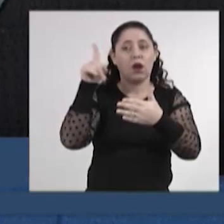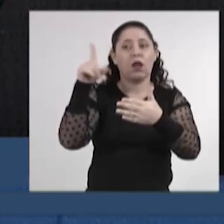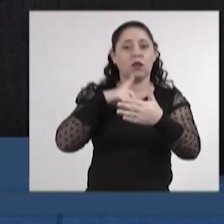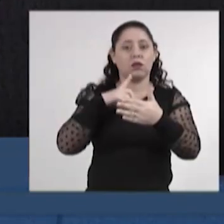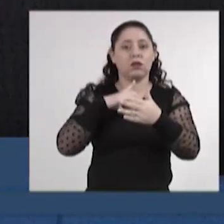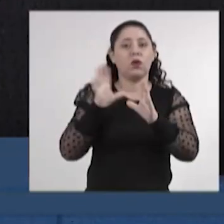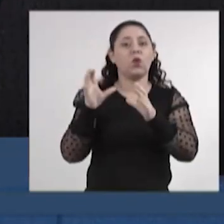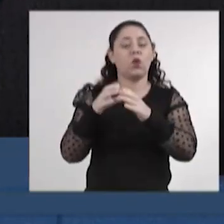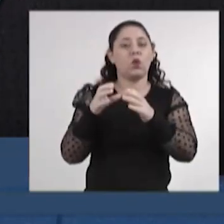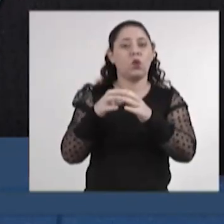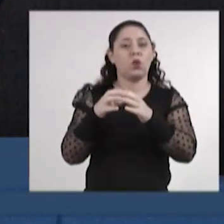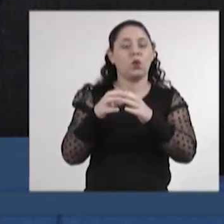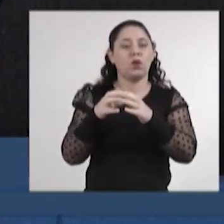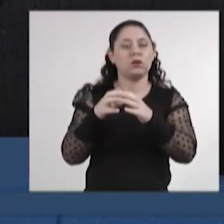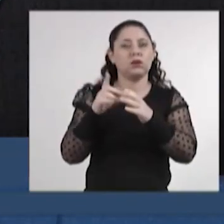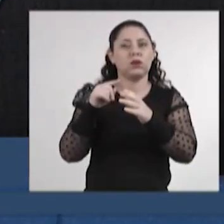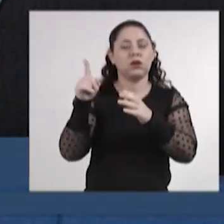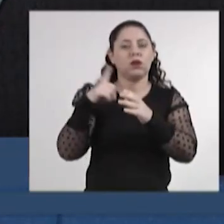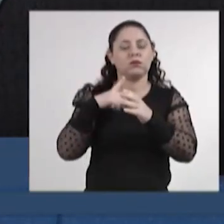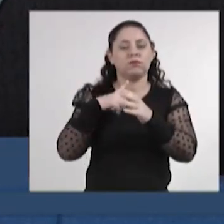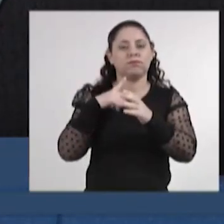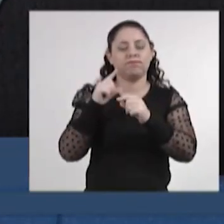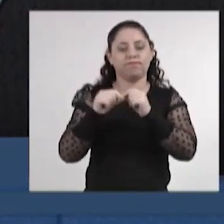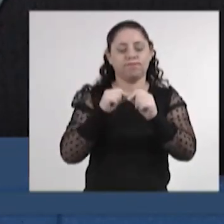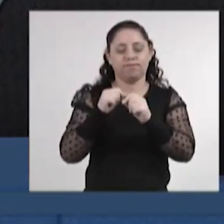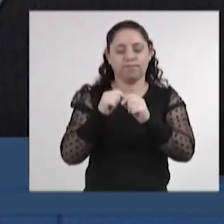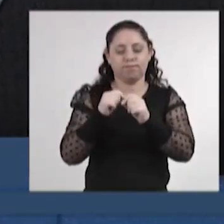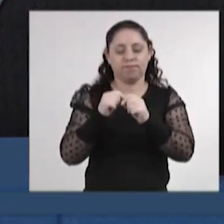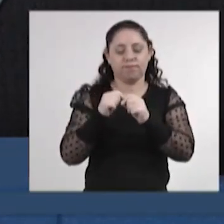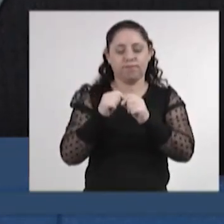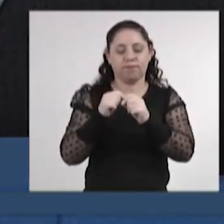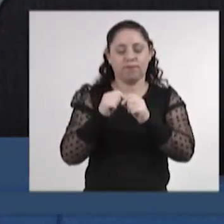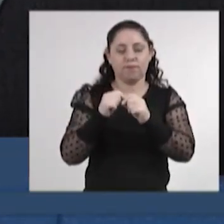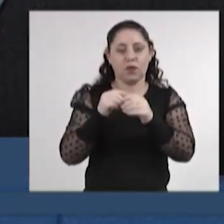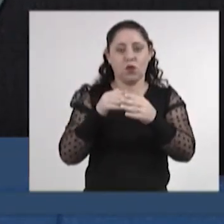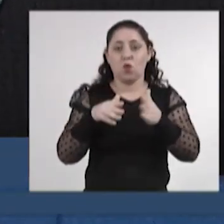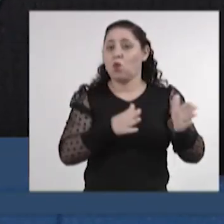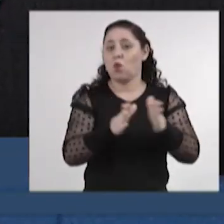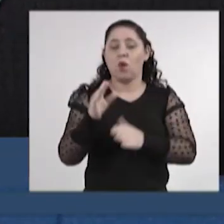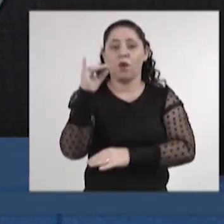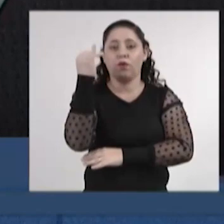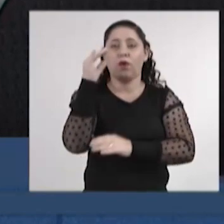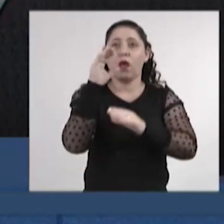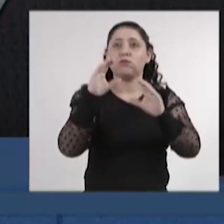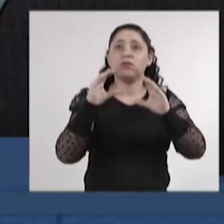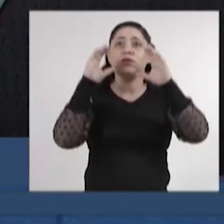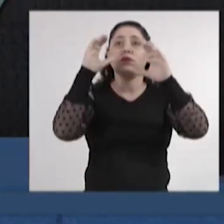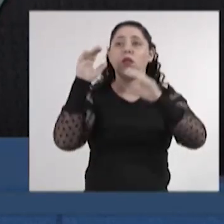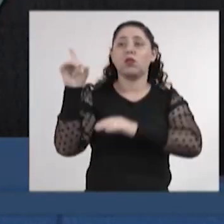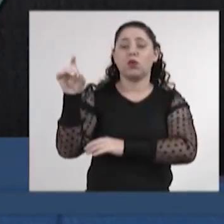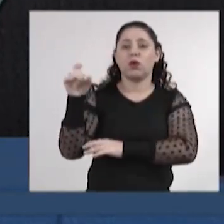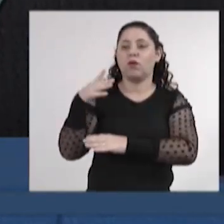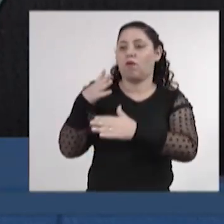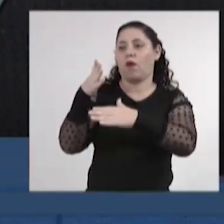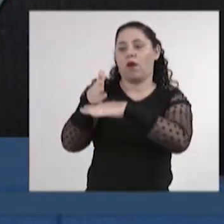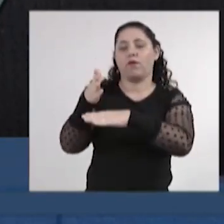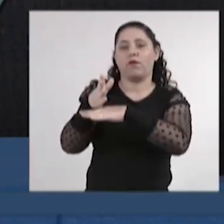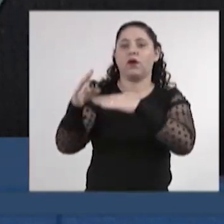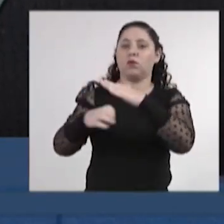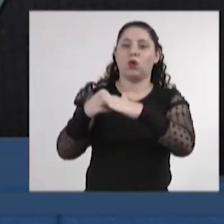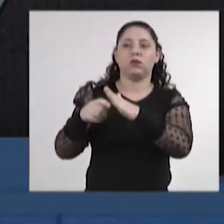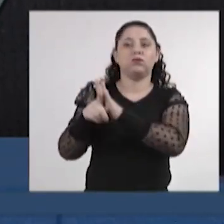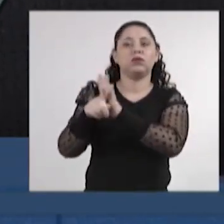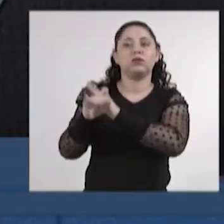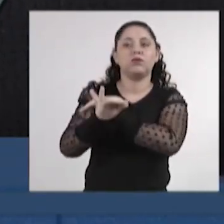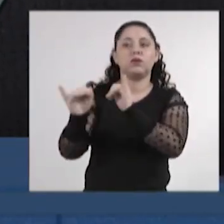tem uma Madre de Deus lá uma barragem lá no Ivinhema, lá para cima, próxima a Dourados. Eu não fui nessas empresas levantar dado